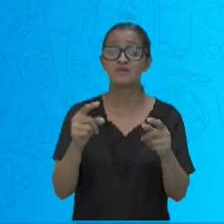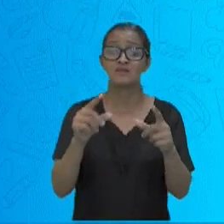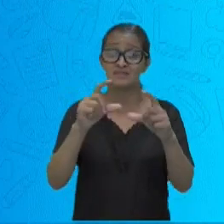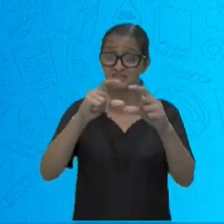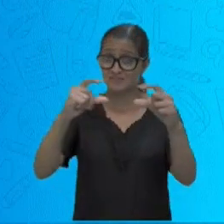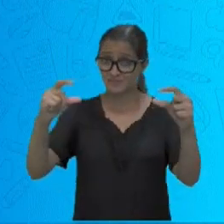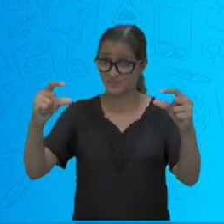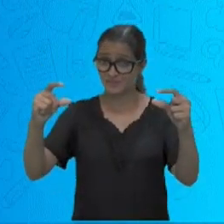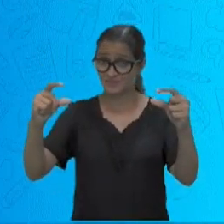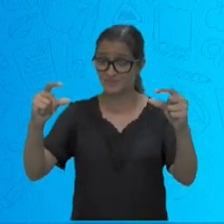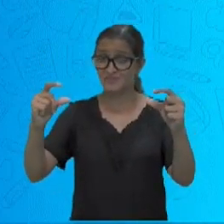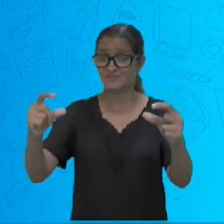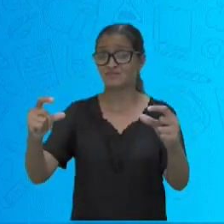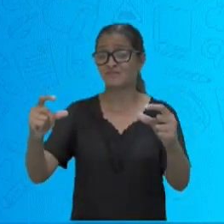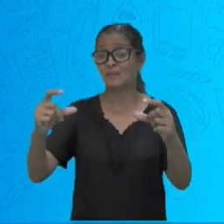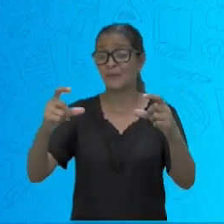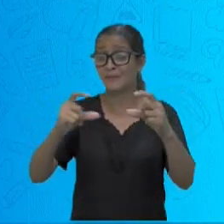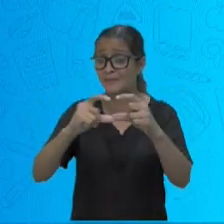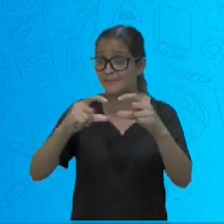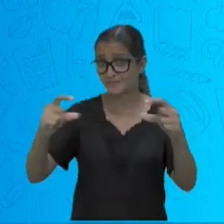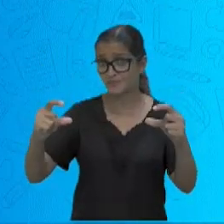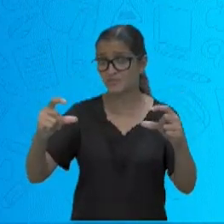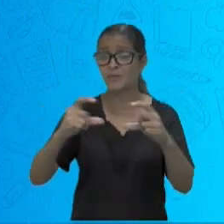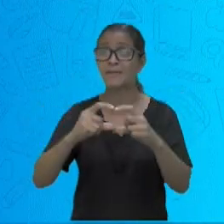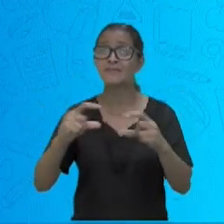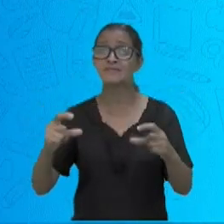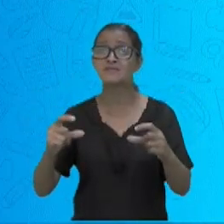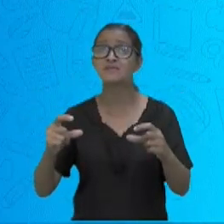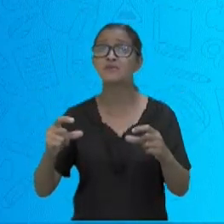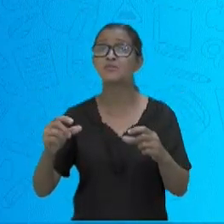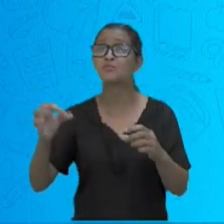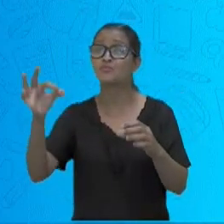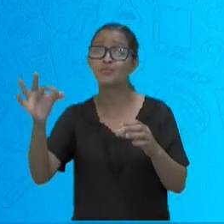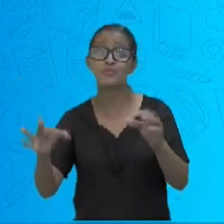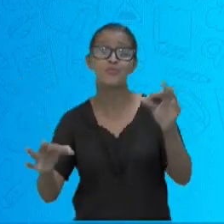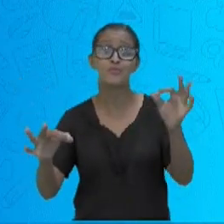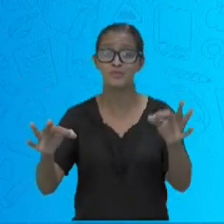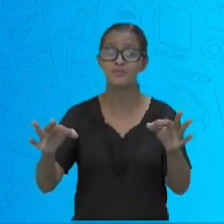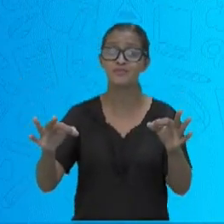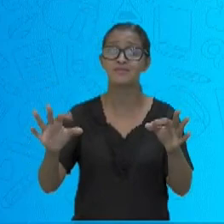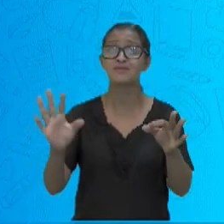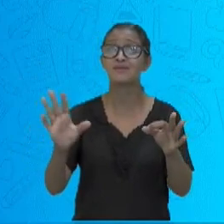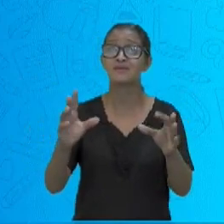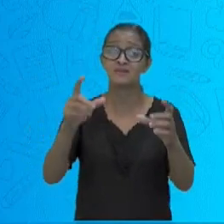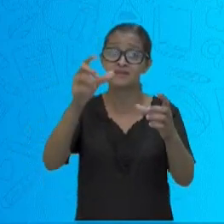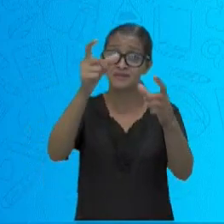precisam estar exatamente no mesmo rumo que você traçou a quantidade de